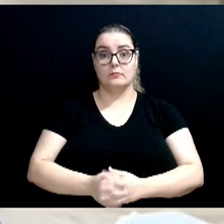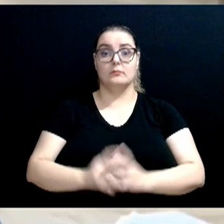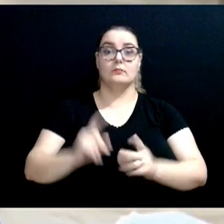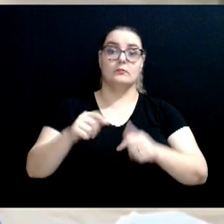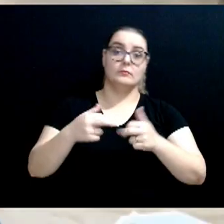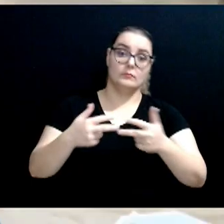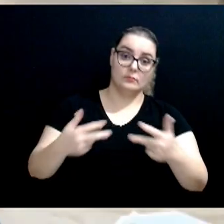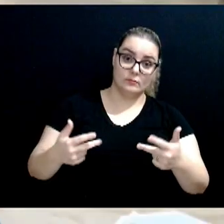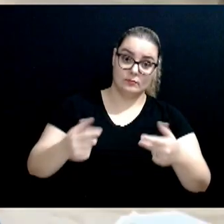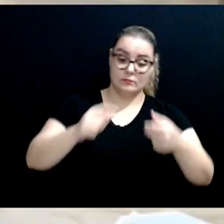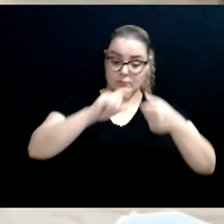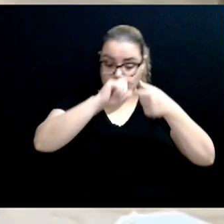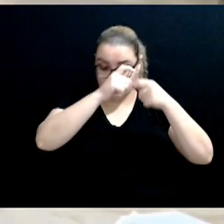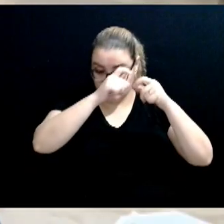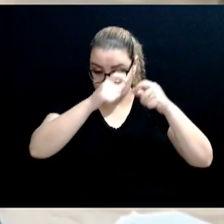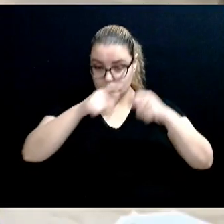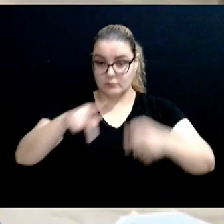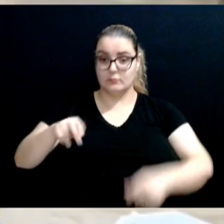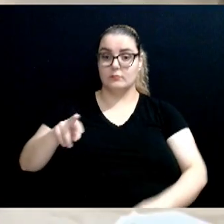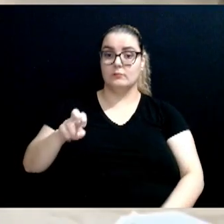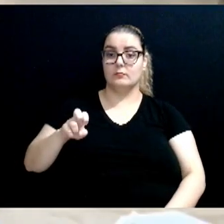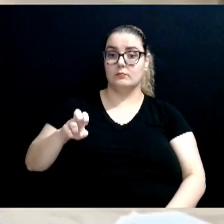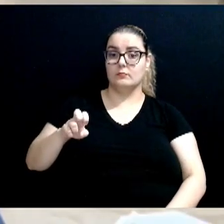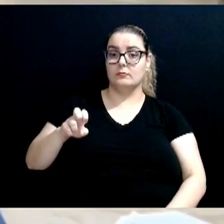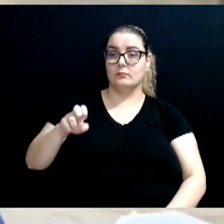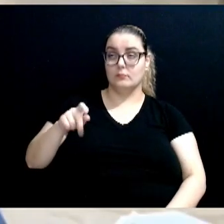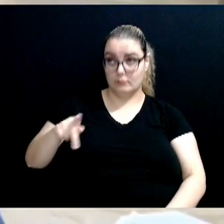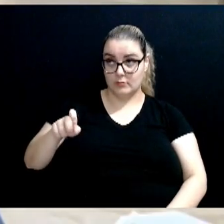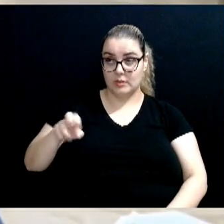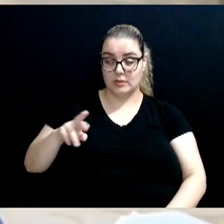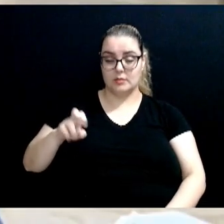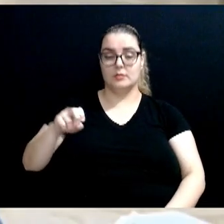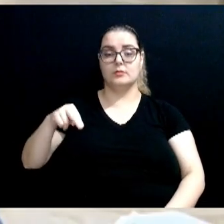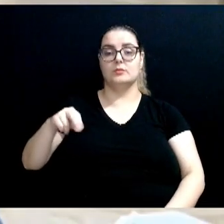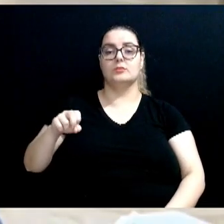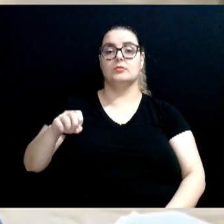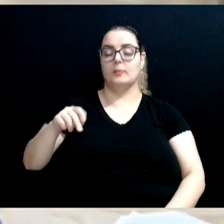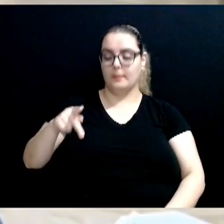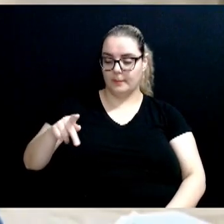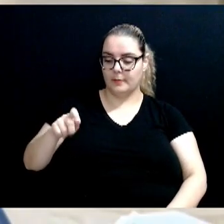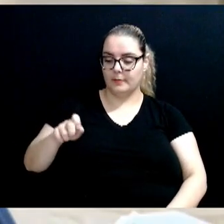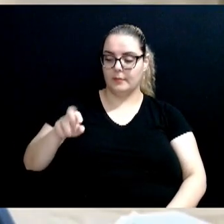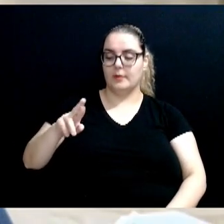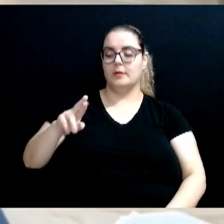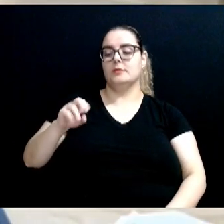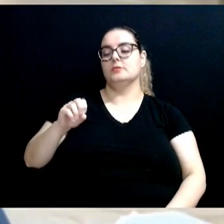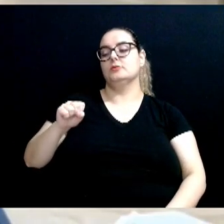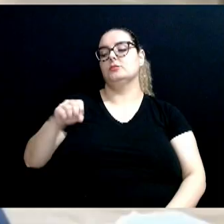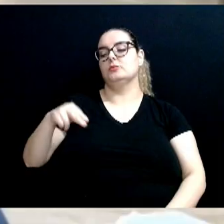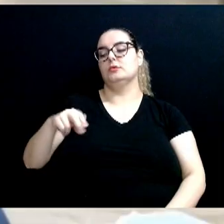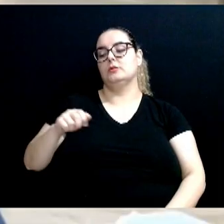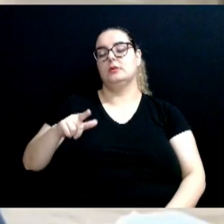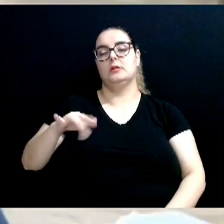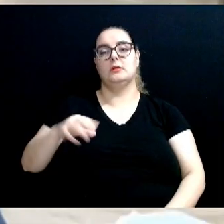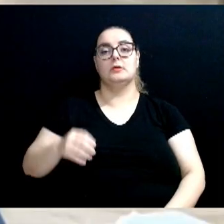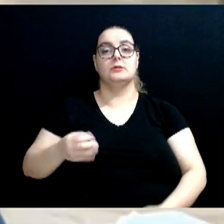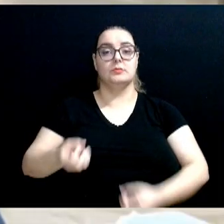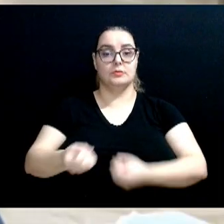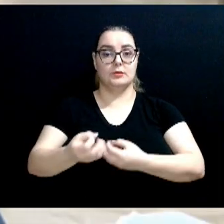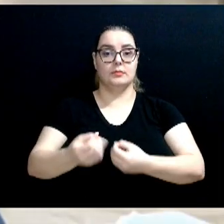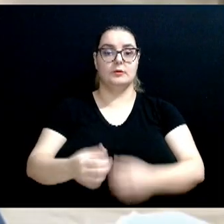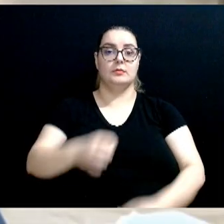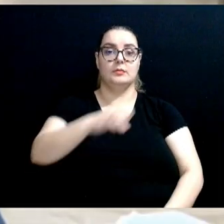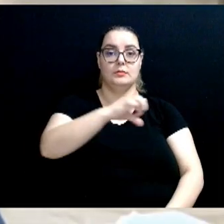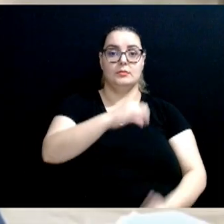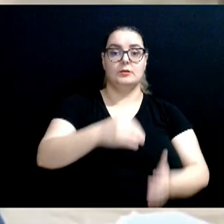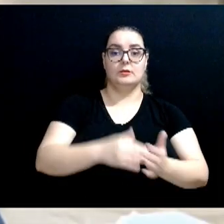de personalidade, eles acontecem, eu até peguei os dados aqui para trazer para vocês, de 9 a